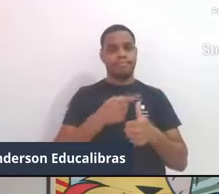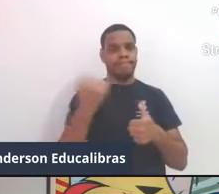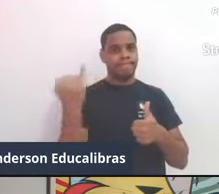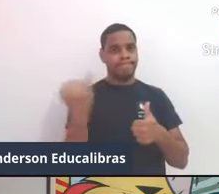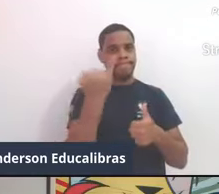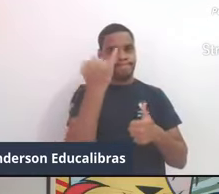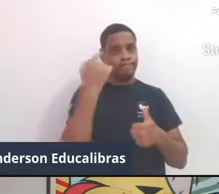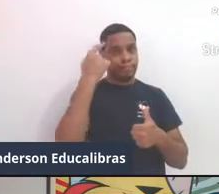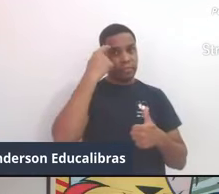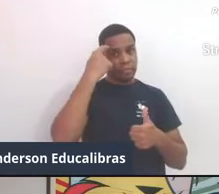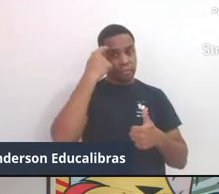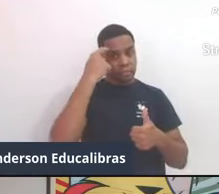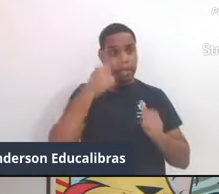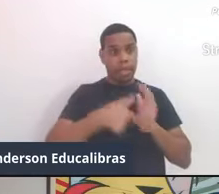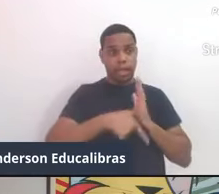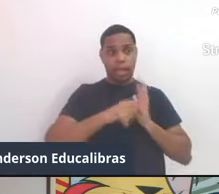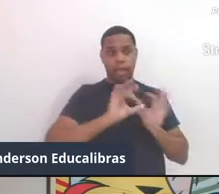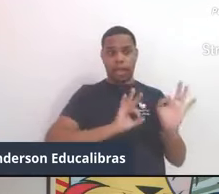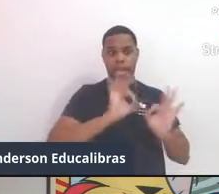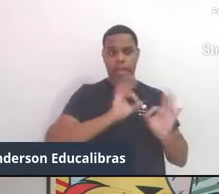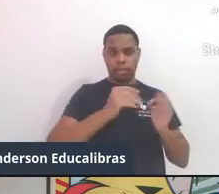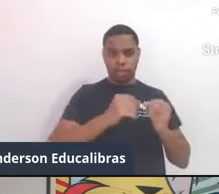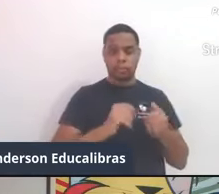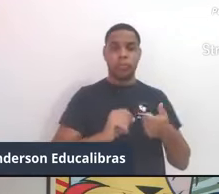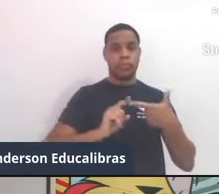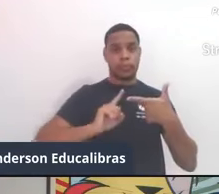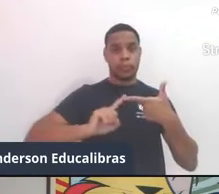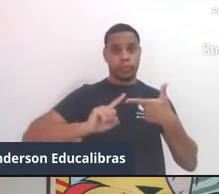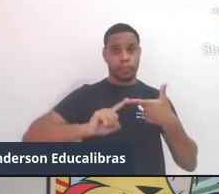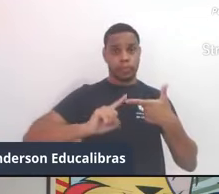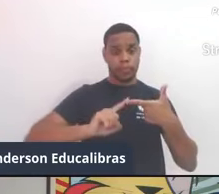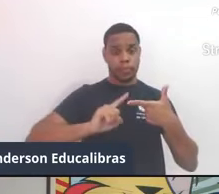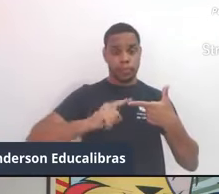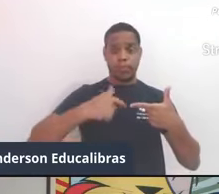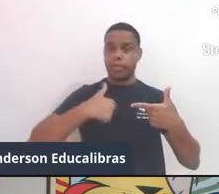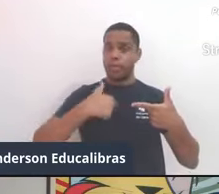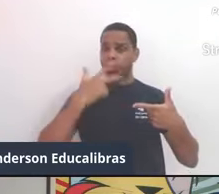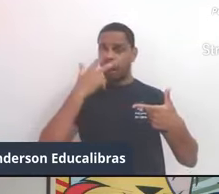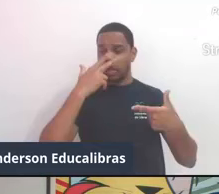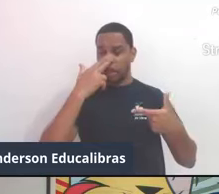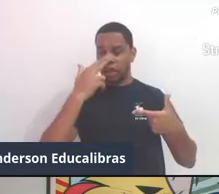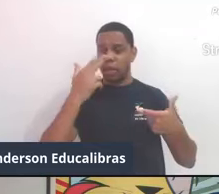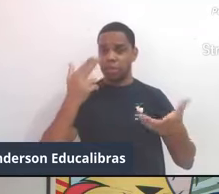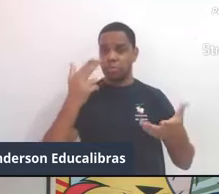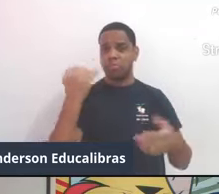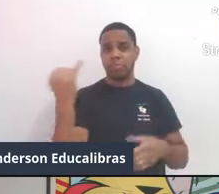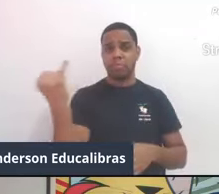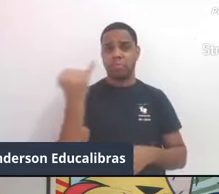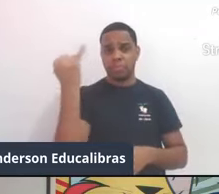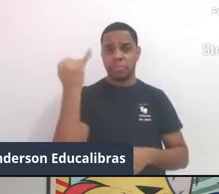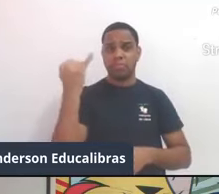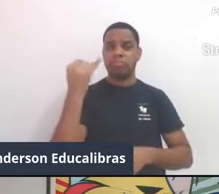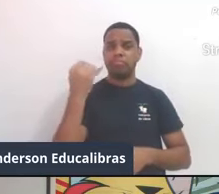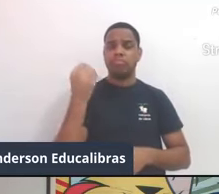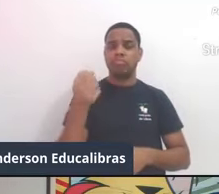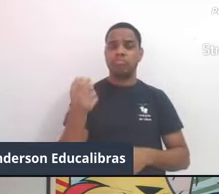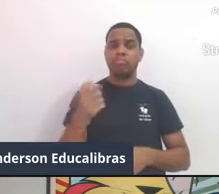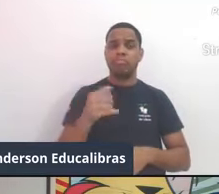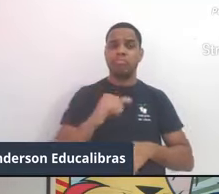assim, previsibilidade. Em segundo lugar, eu acho importante ressaltar também